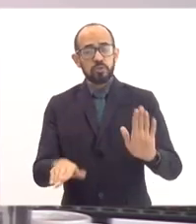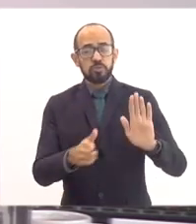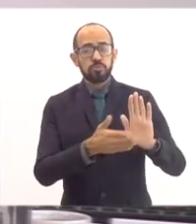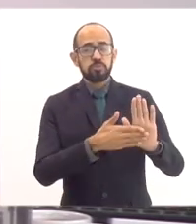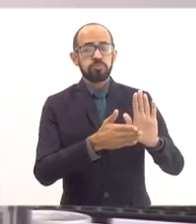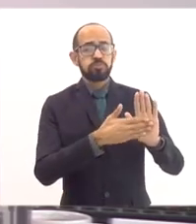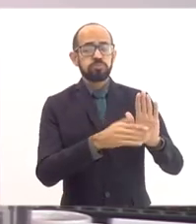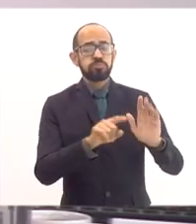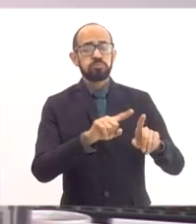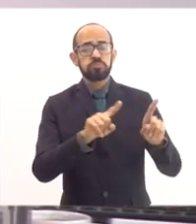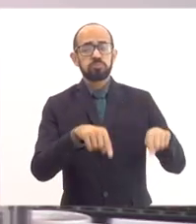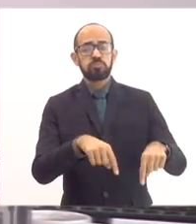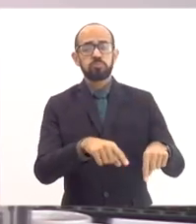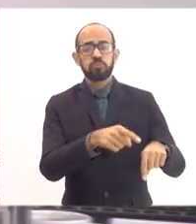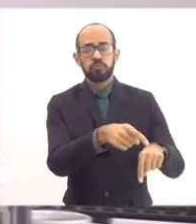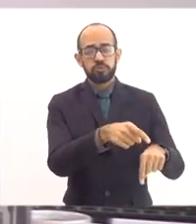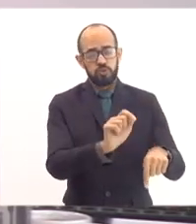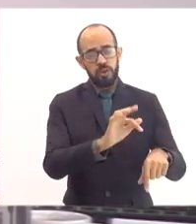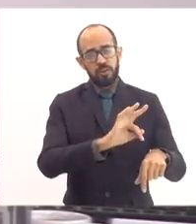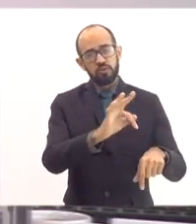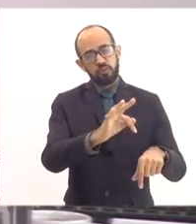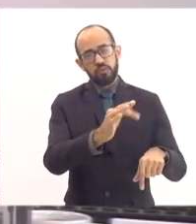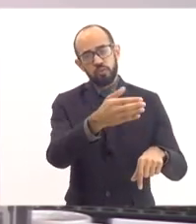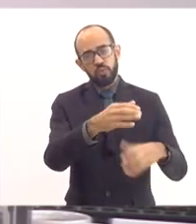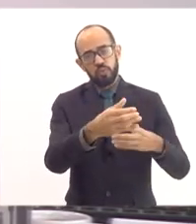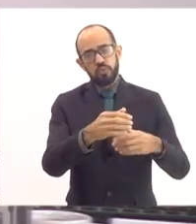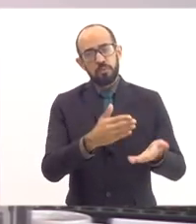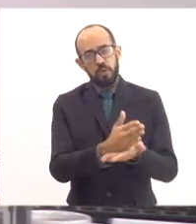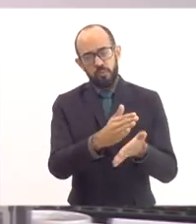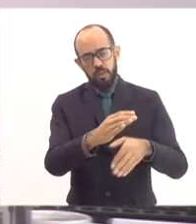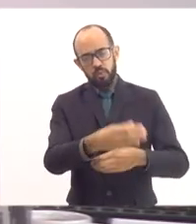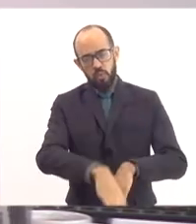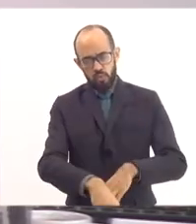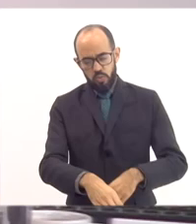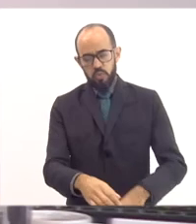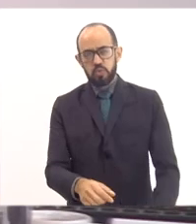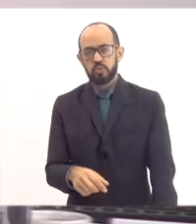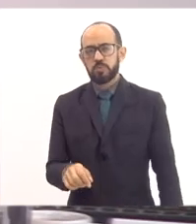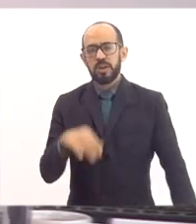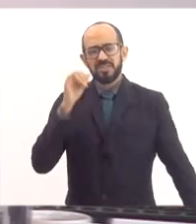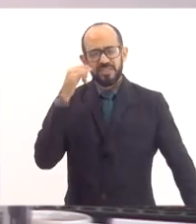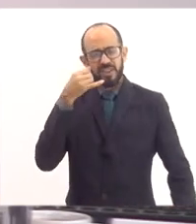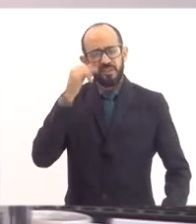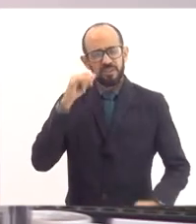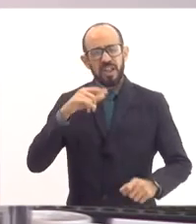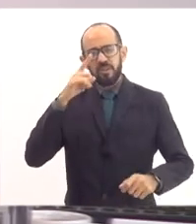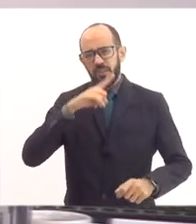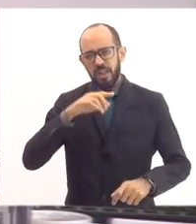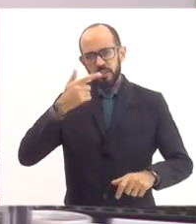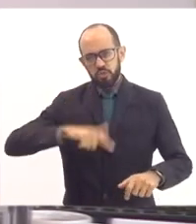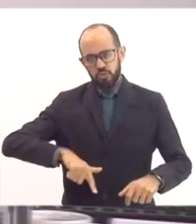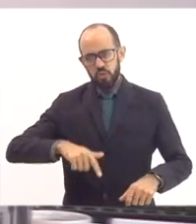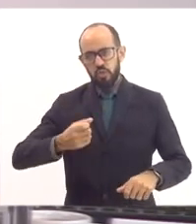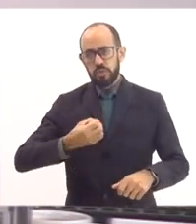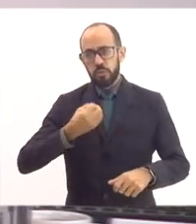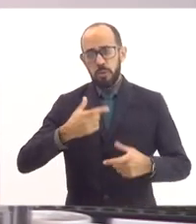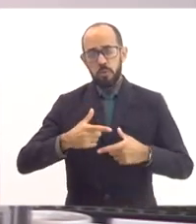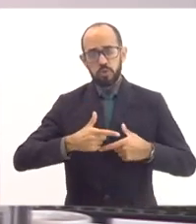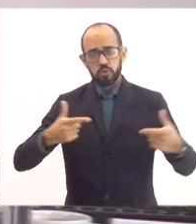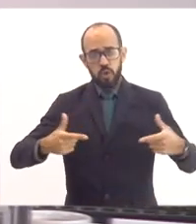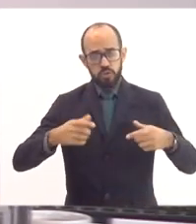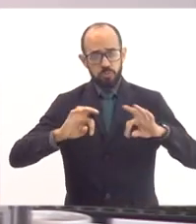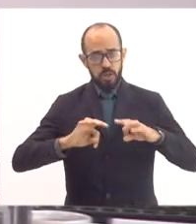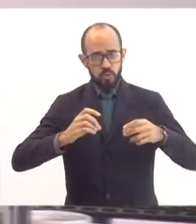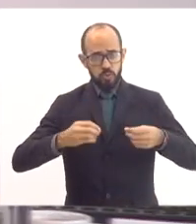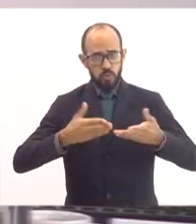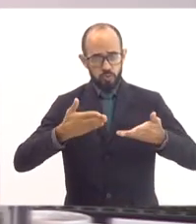nenhuma nulidade ou nenhum outro revés, não é? E no mais, desejar a todos uma boa sorte. E,